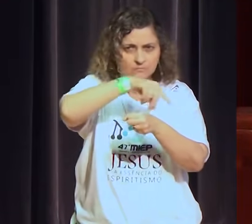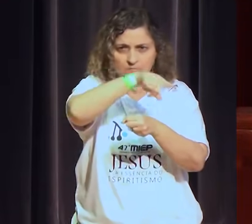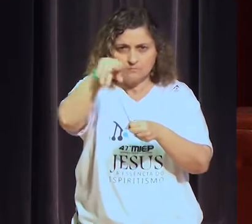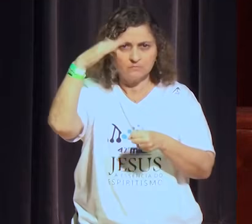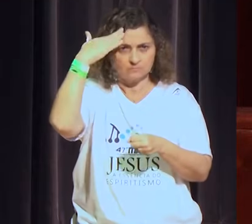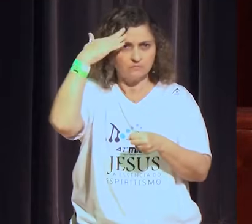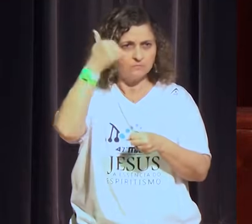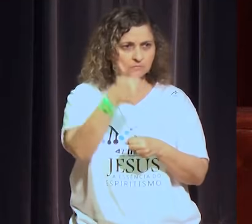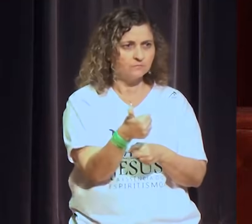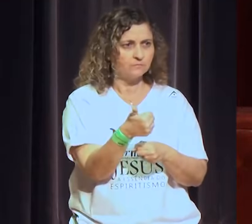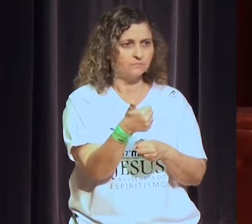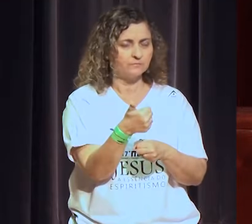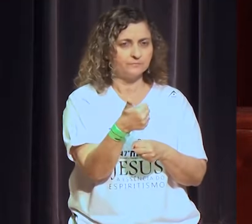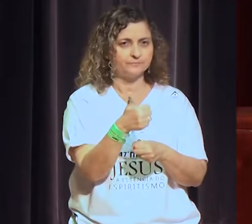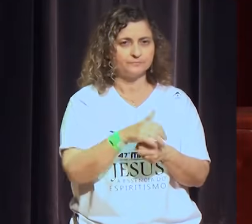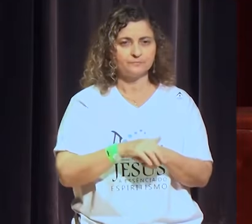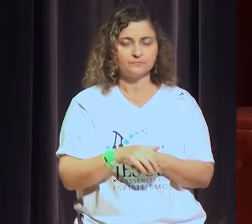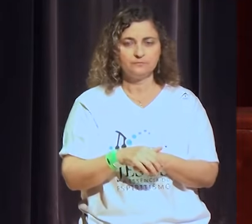Tudo bem?